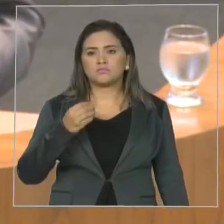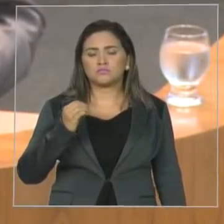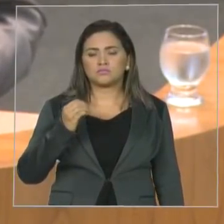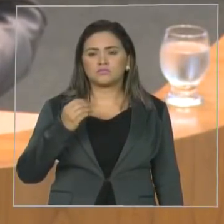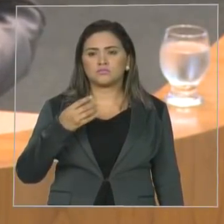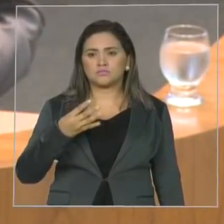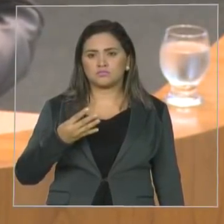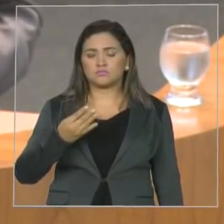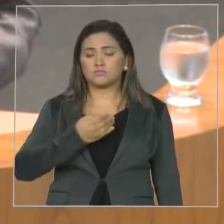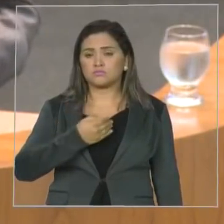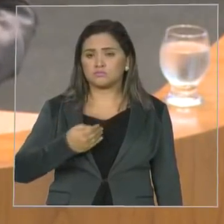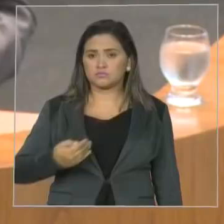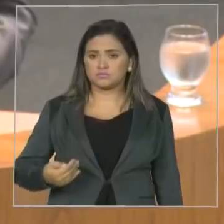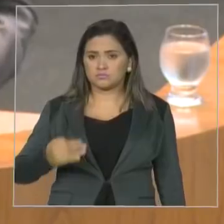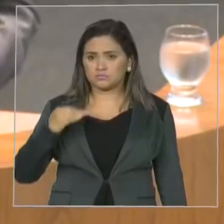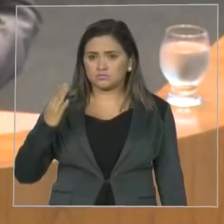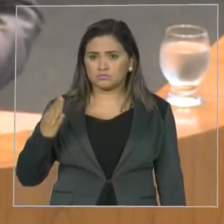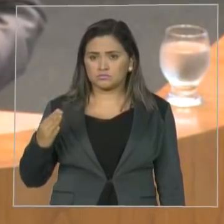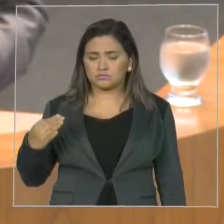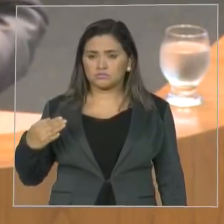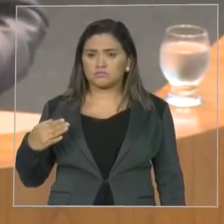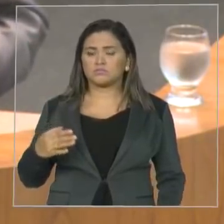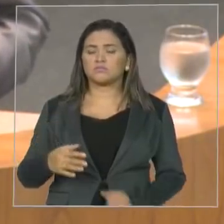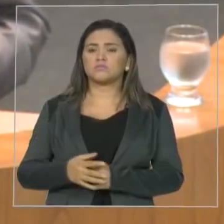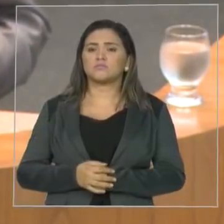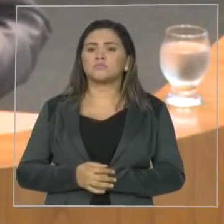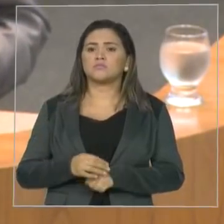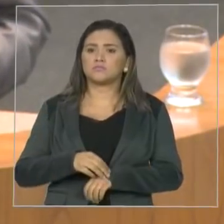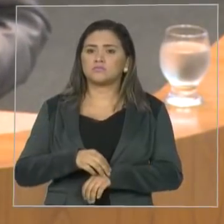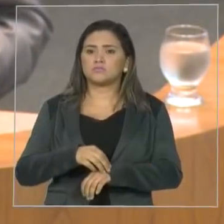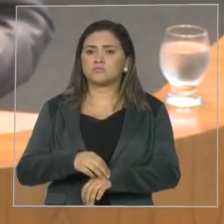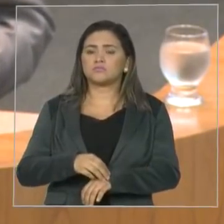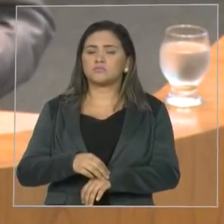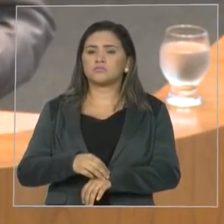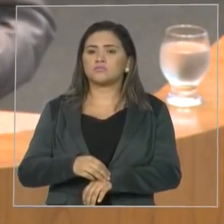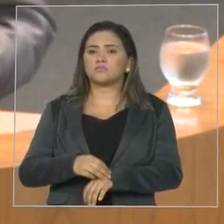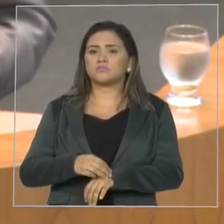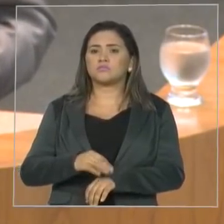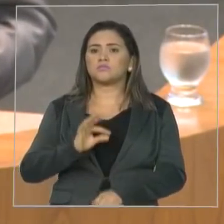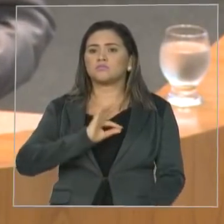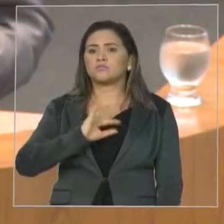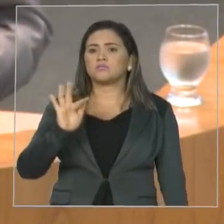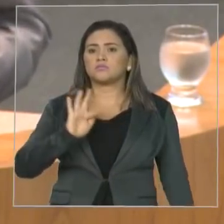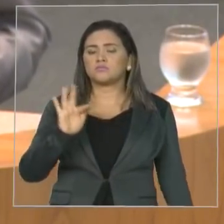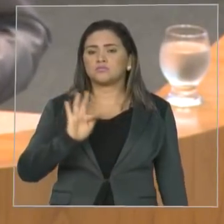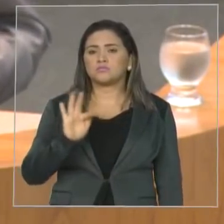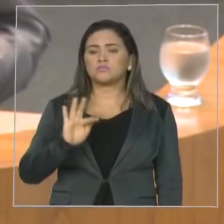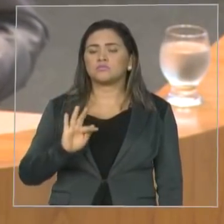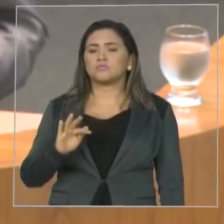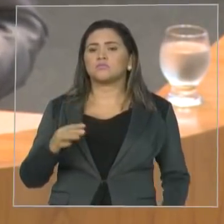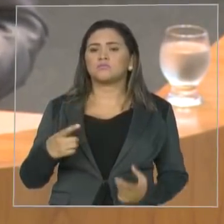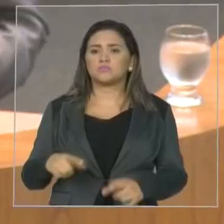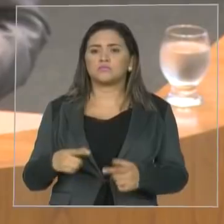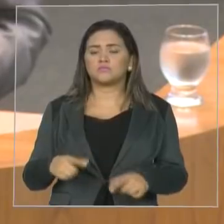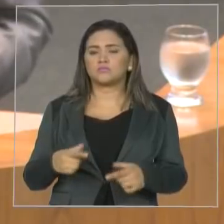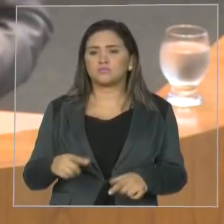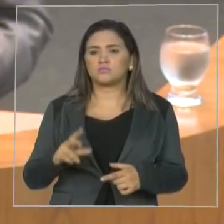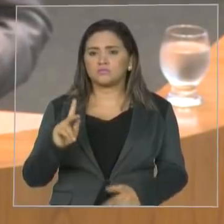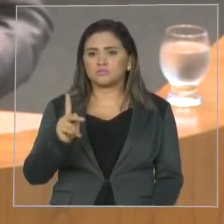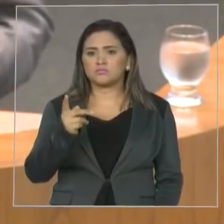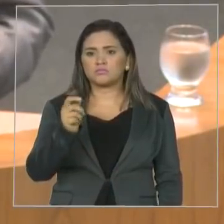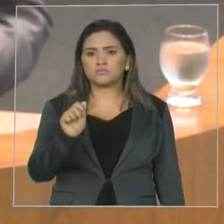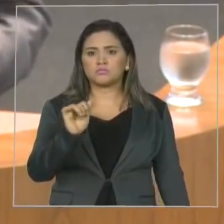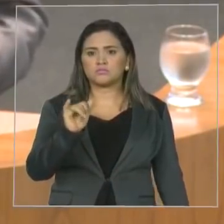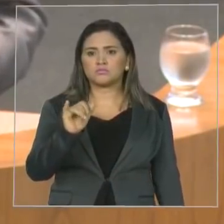compete privativamente o presidente da República. Inciso 10, decretar e executar